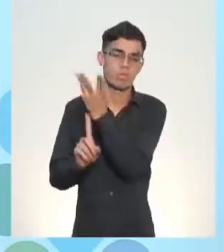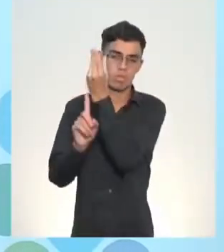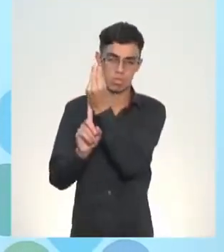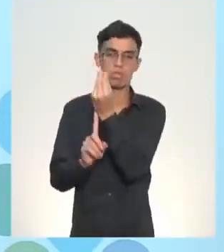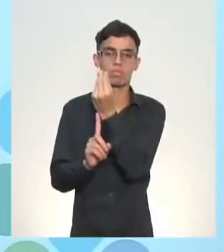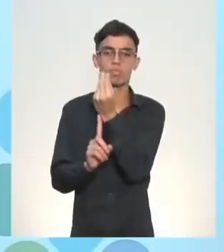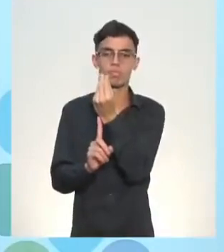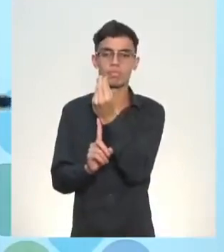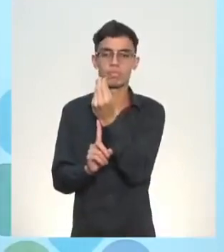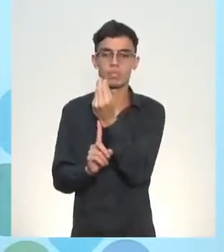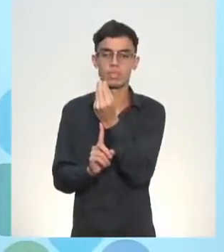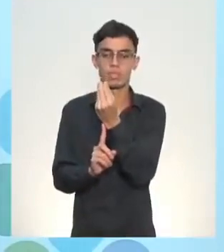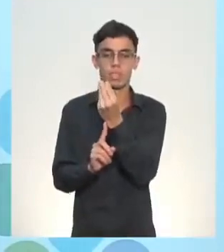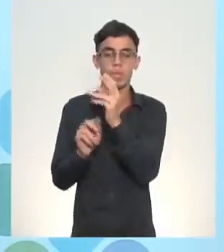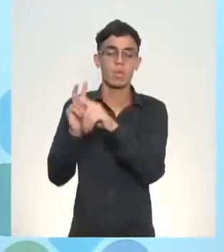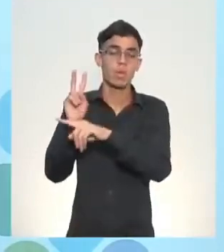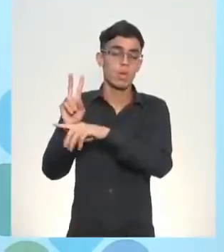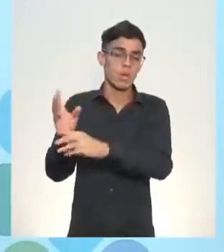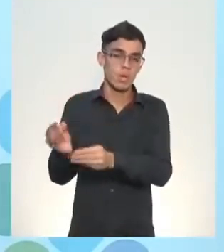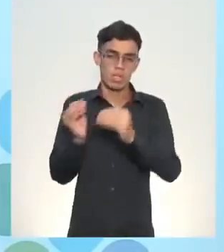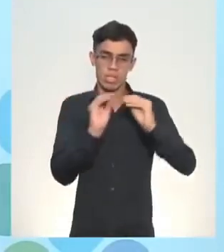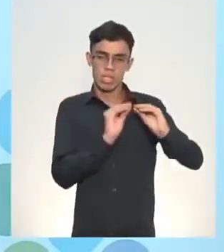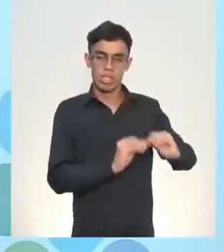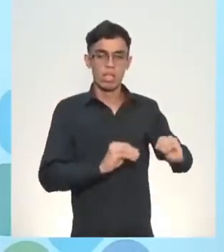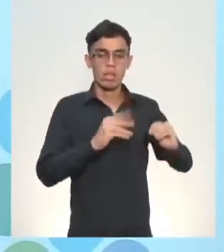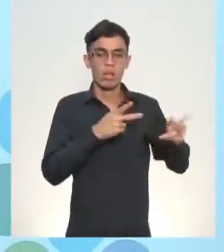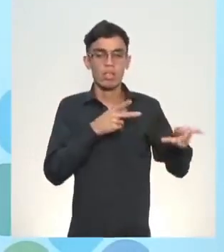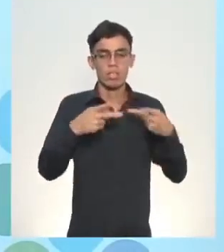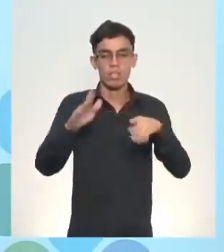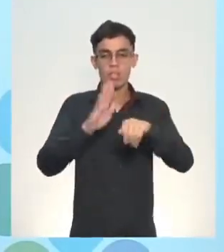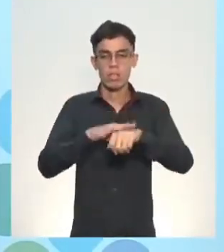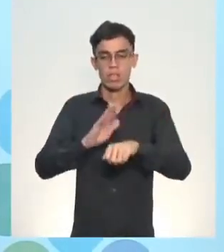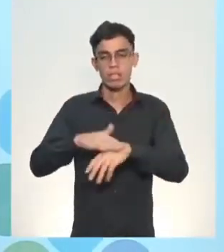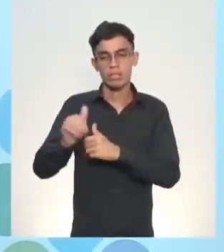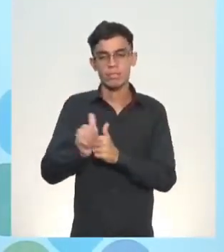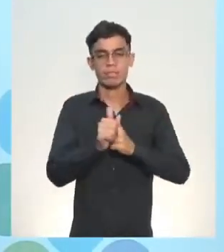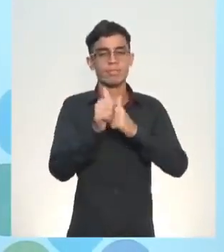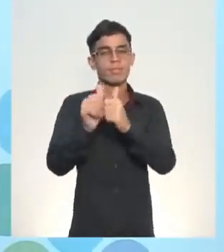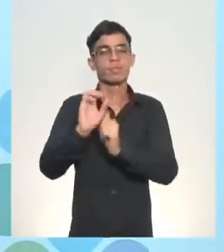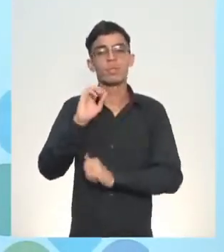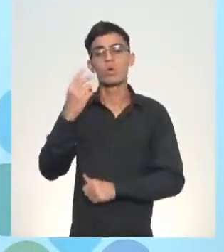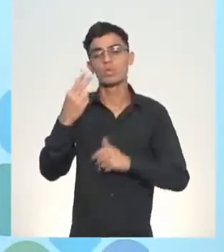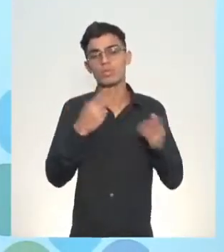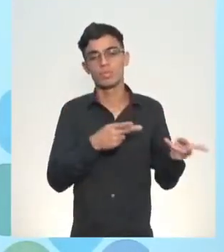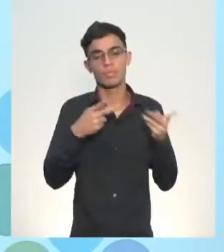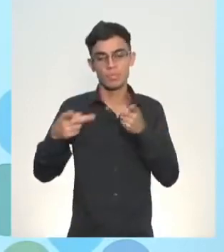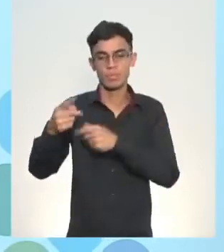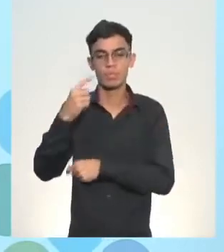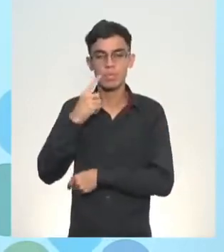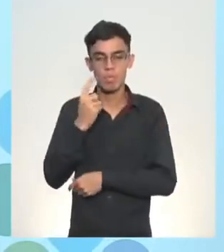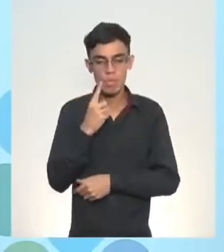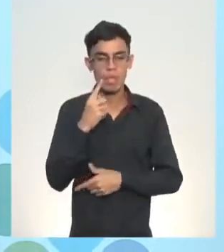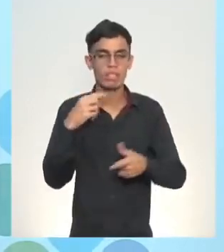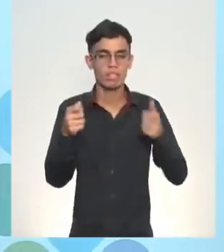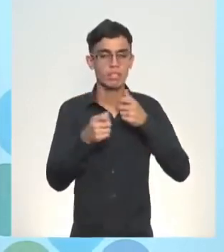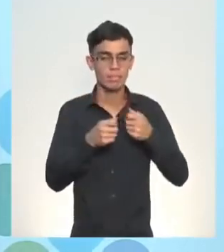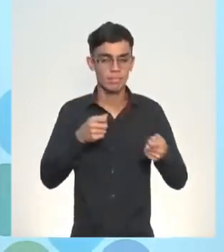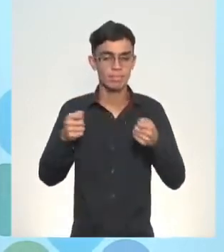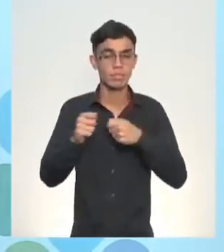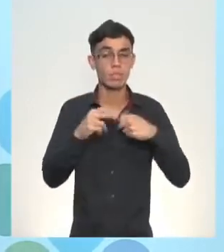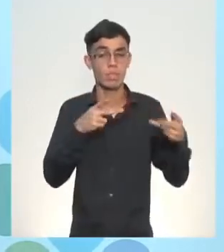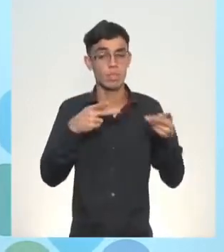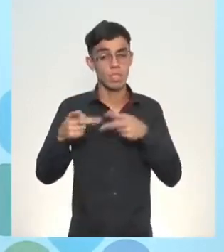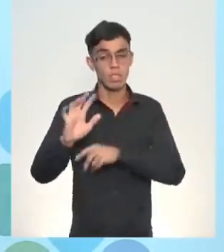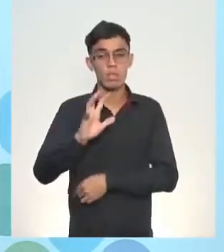são, né, contratados ali para estar fazendo essas visitas guiadas ou visitas monitoradas. E a partir dessas visitas,